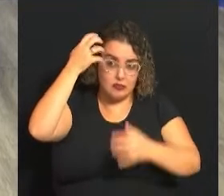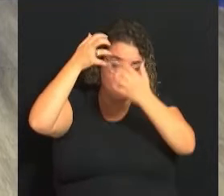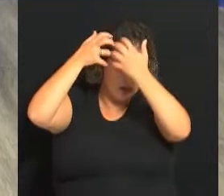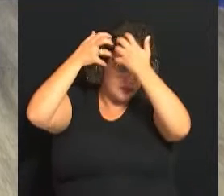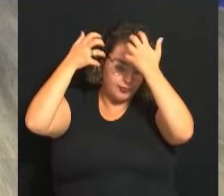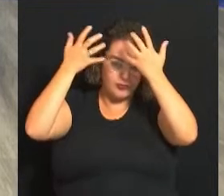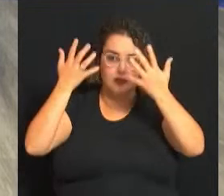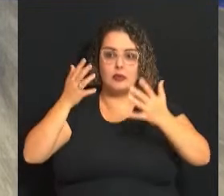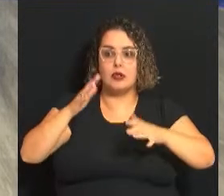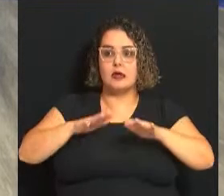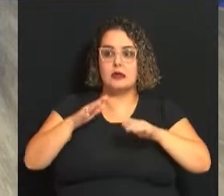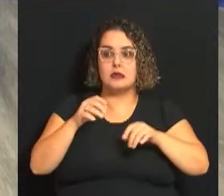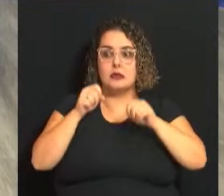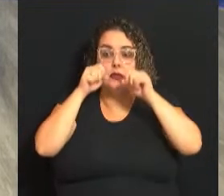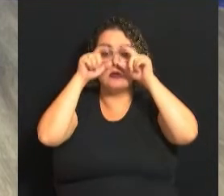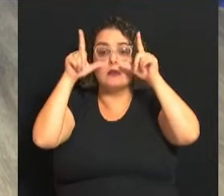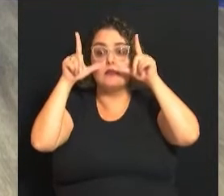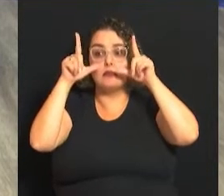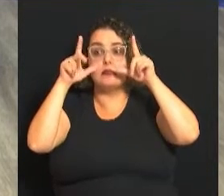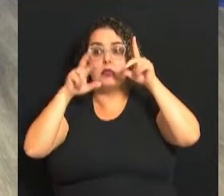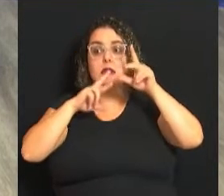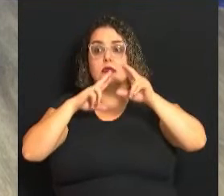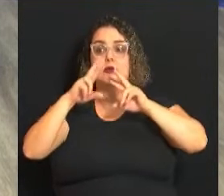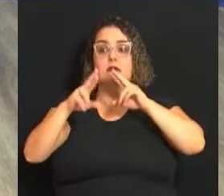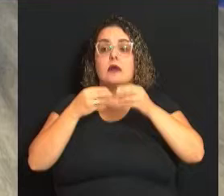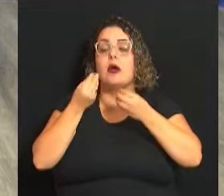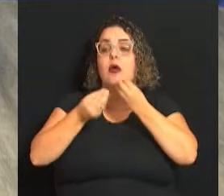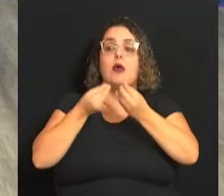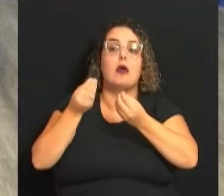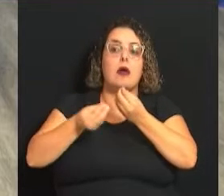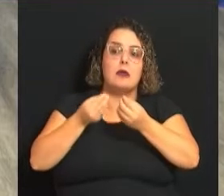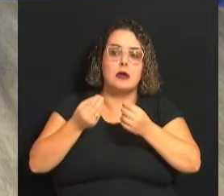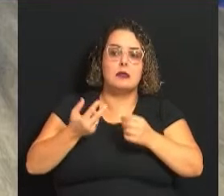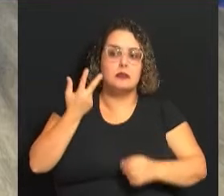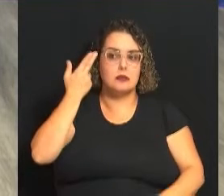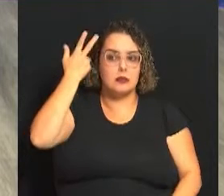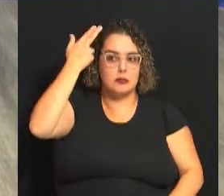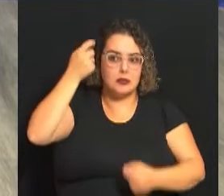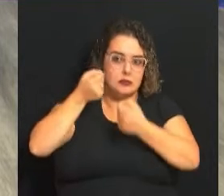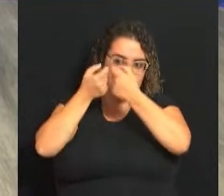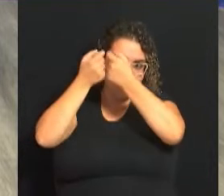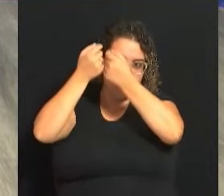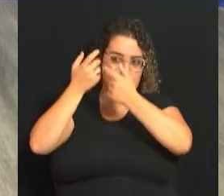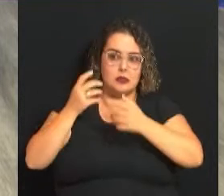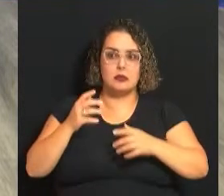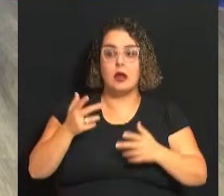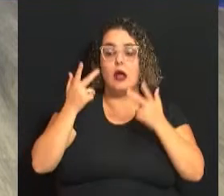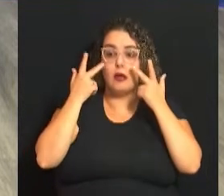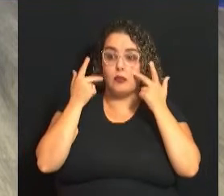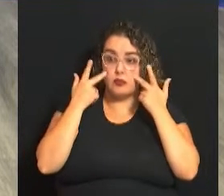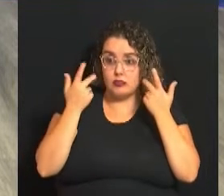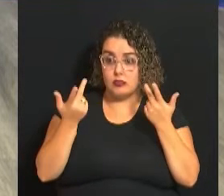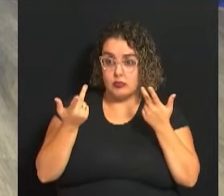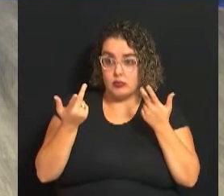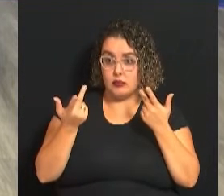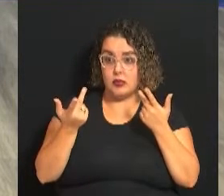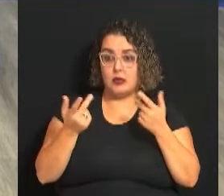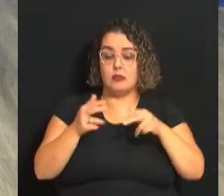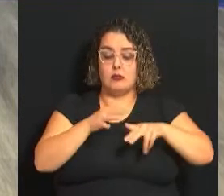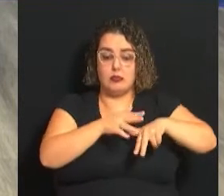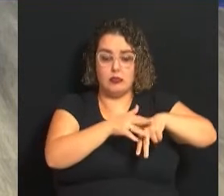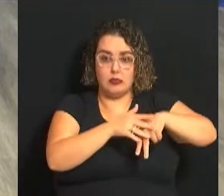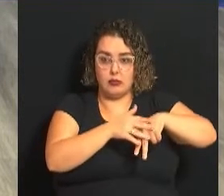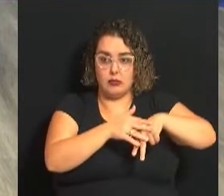está acordado, ele está respondendo. Como que é na cirurgia de remoção aí de um tumor? Normalmente o paciente é